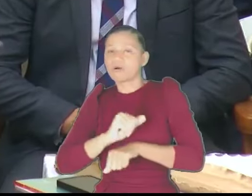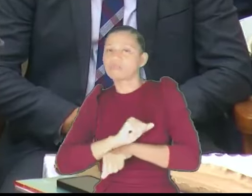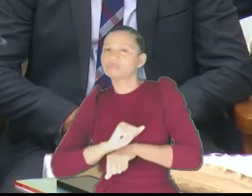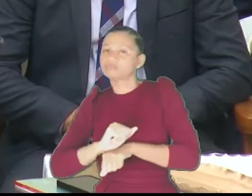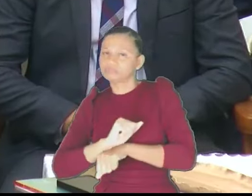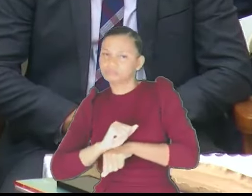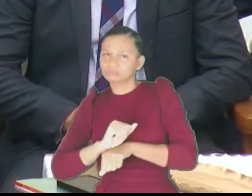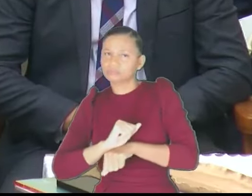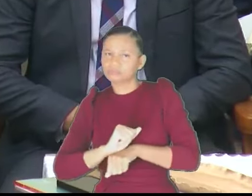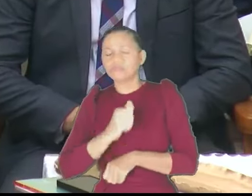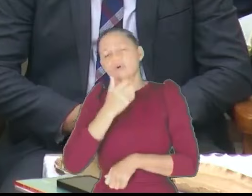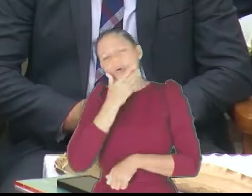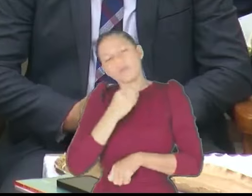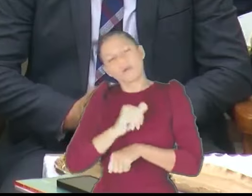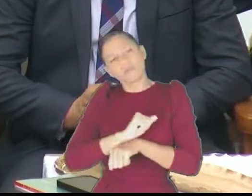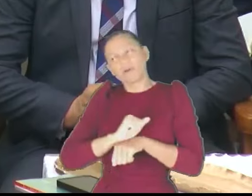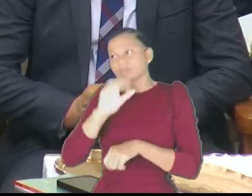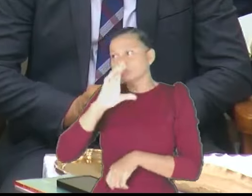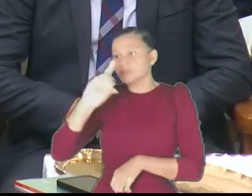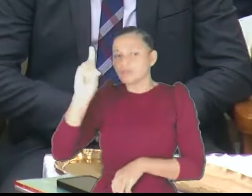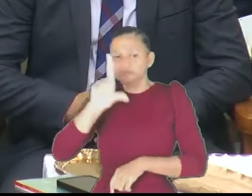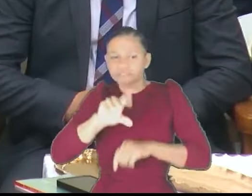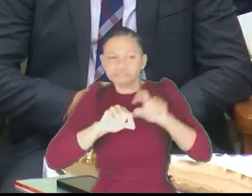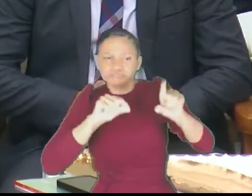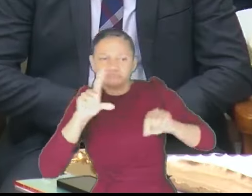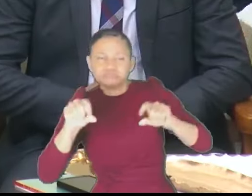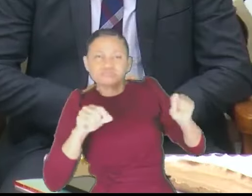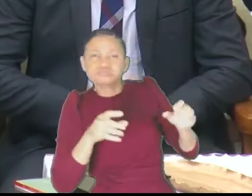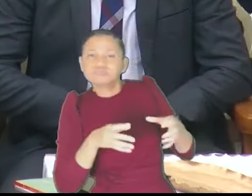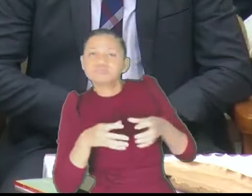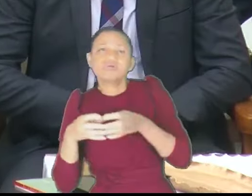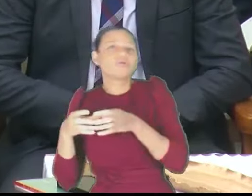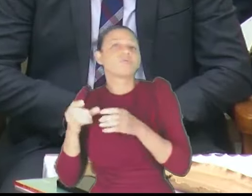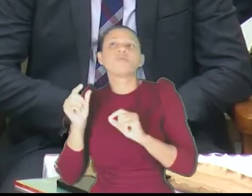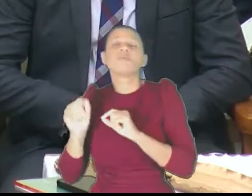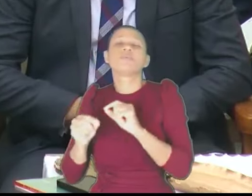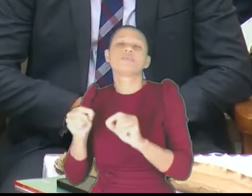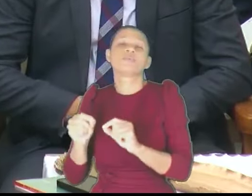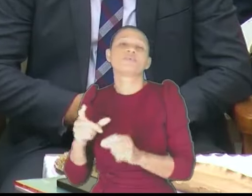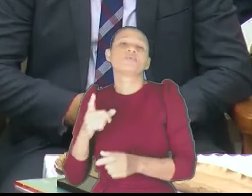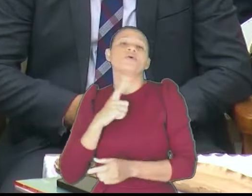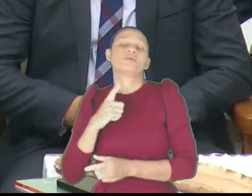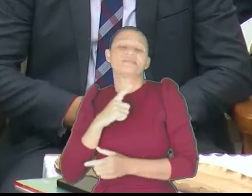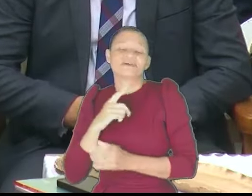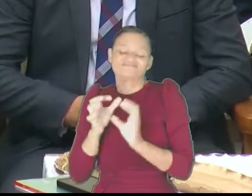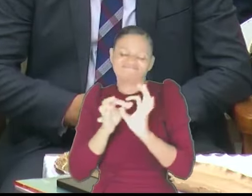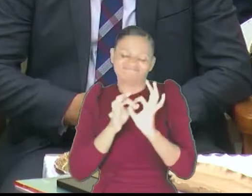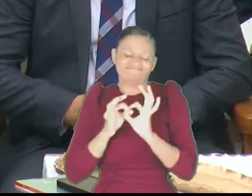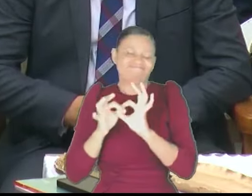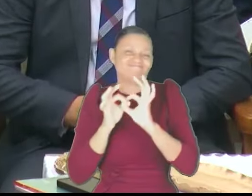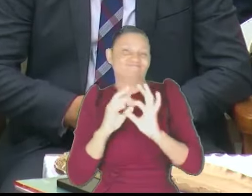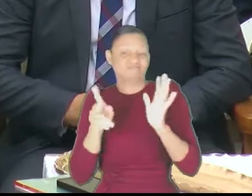Abraão foi o homem que Deus escolheu para estabelecer com ele uma aliança sobre a